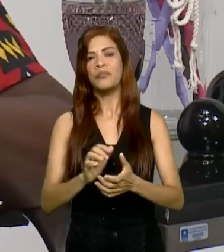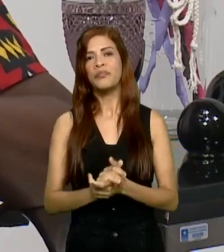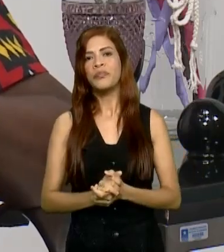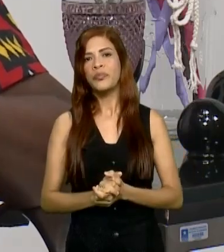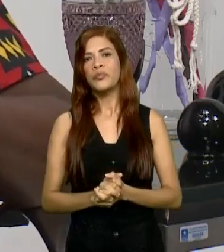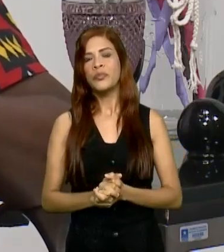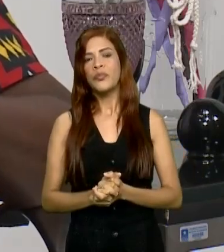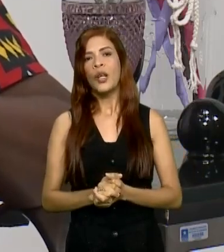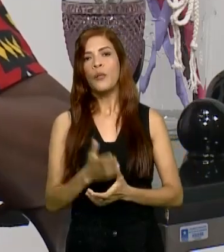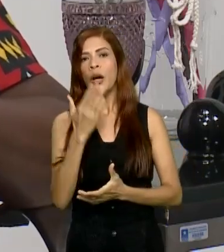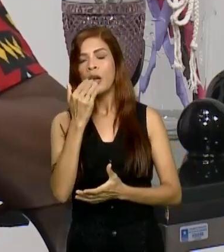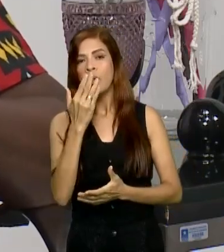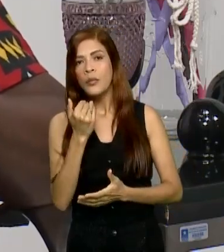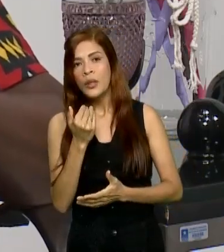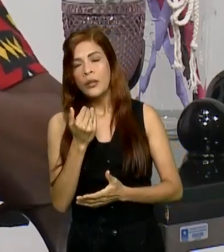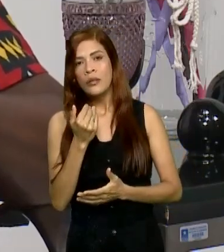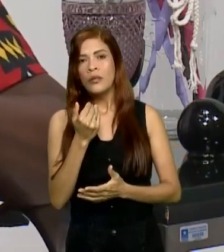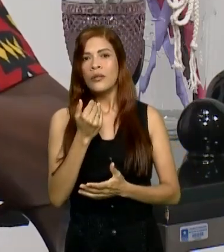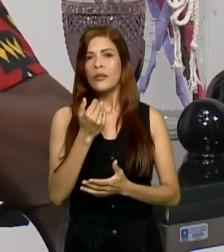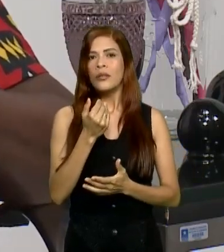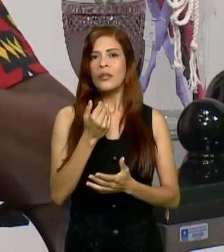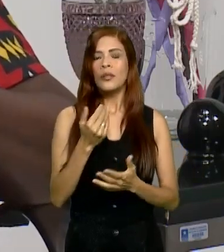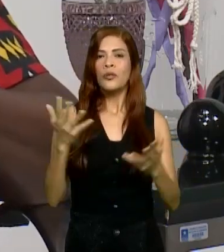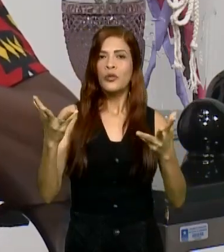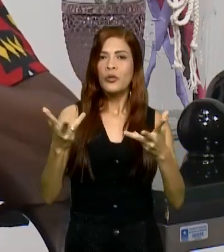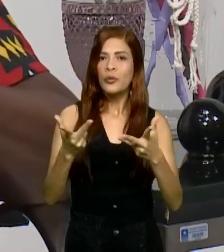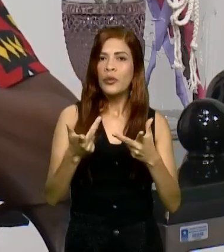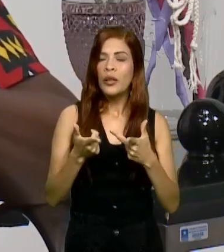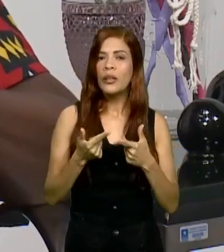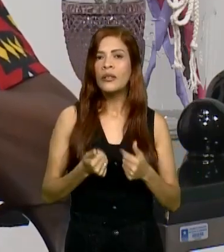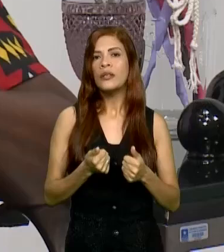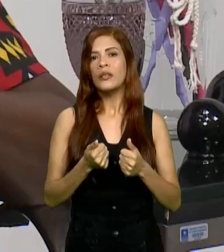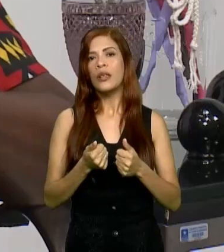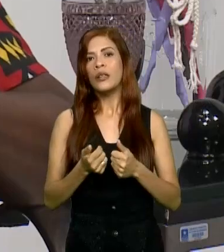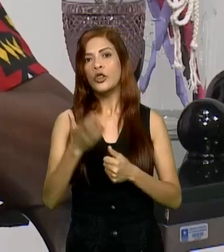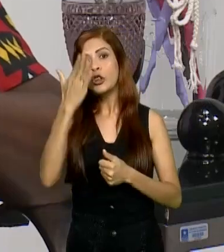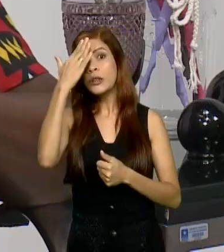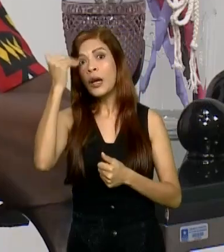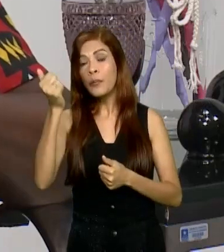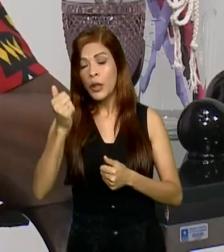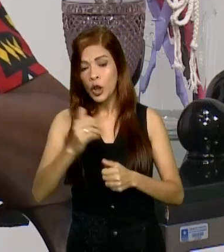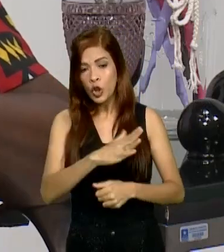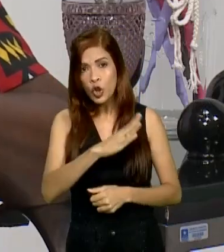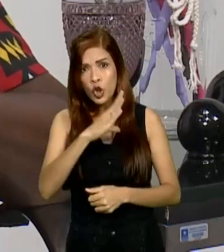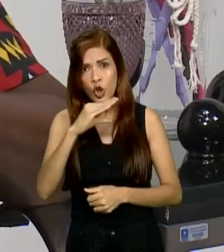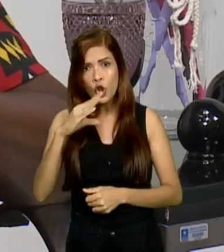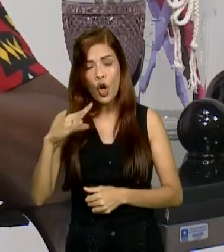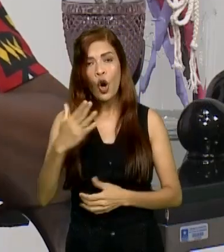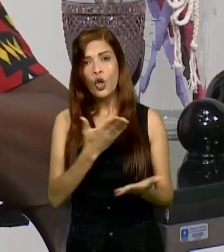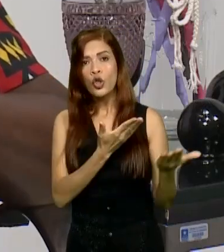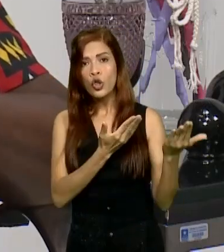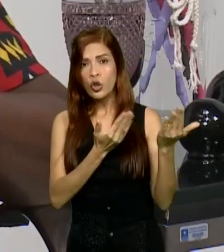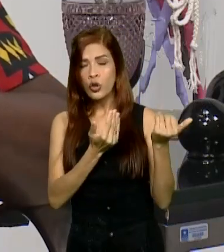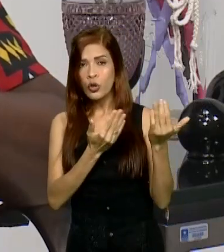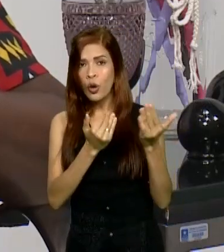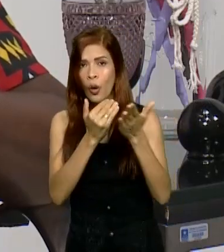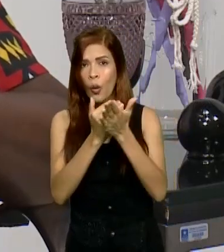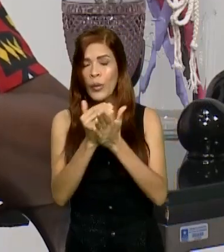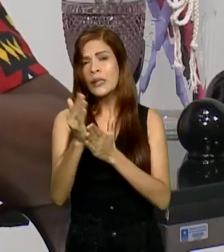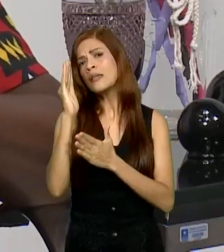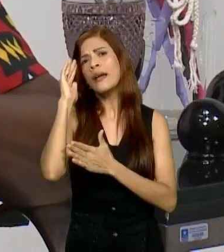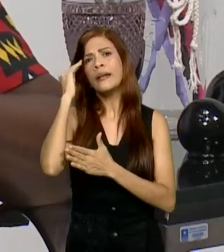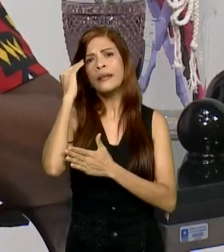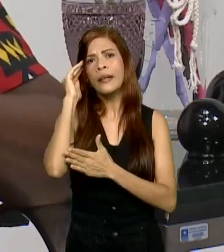esses jovens, desde criança, ele saber que está comendo aquela alimentação que foi produzida pelos seus familiares,